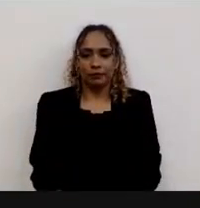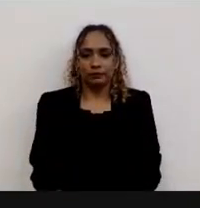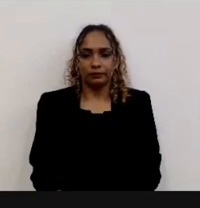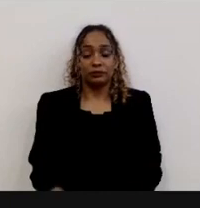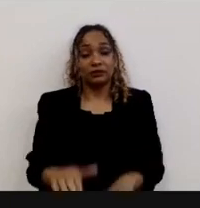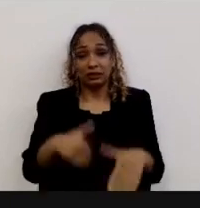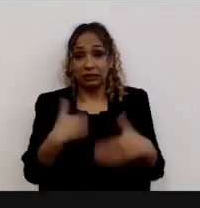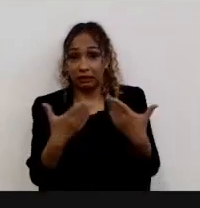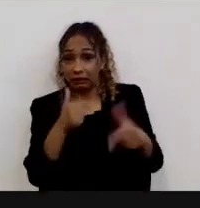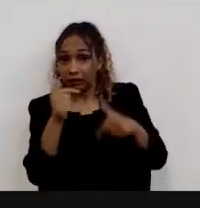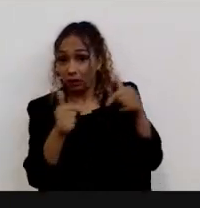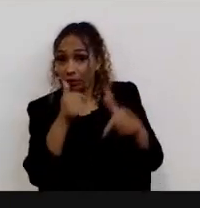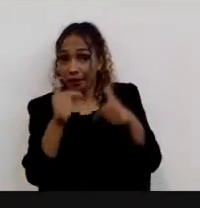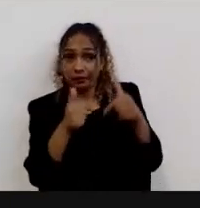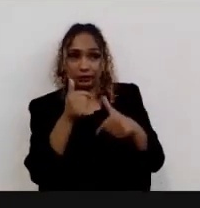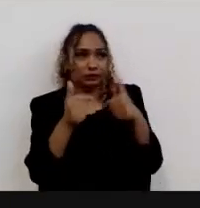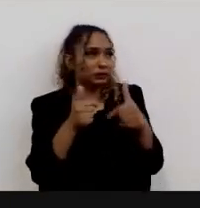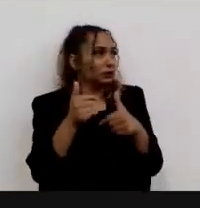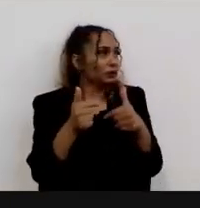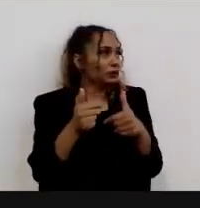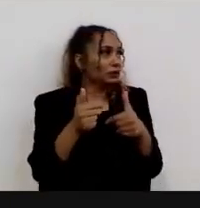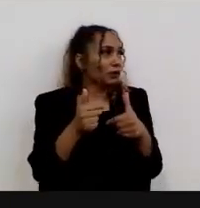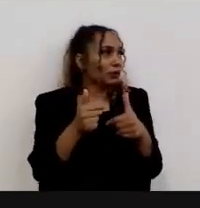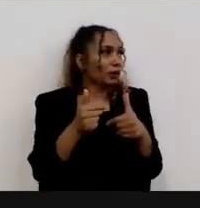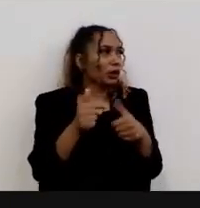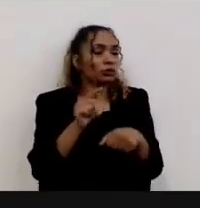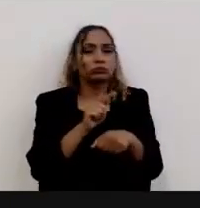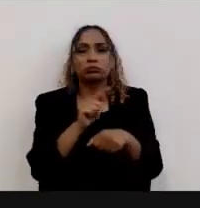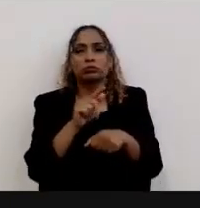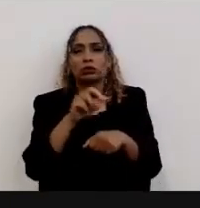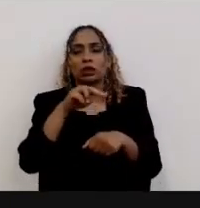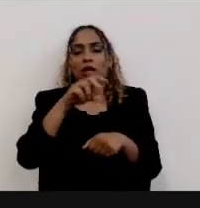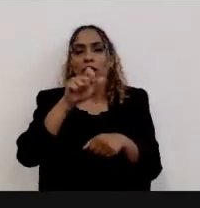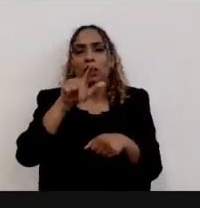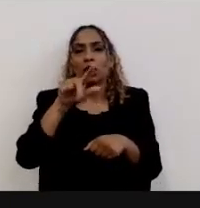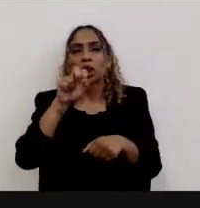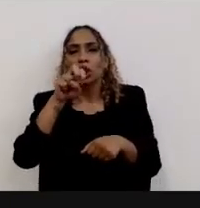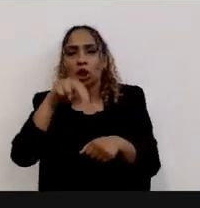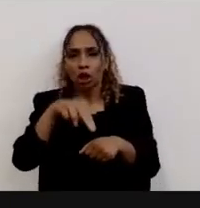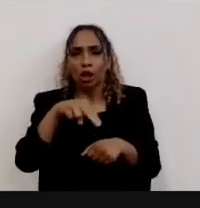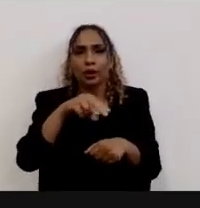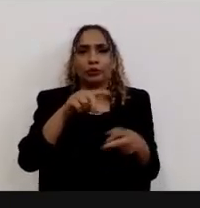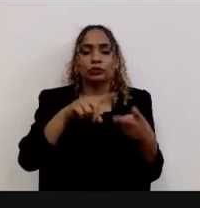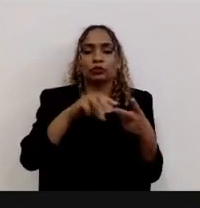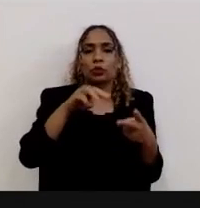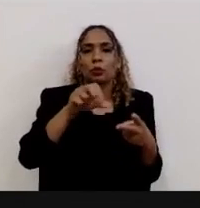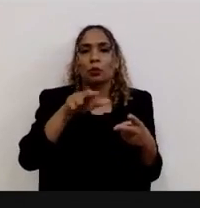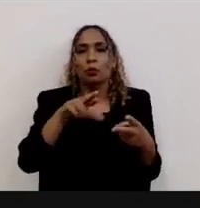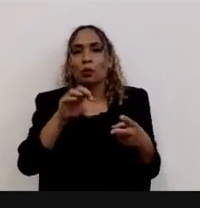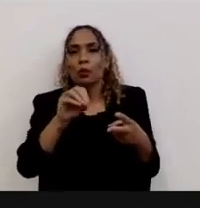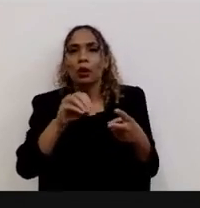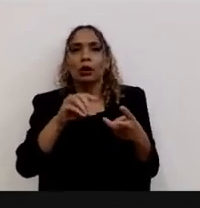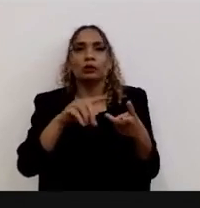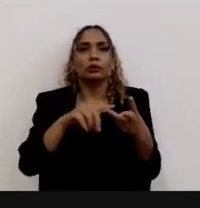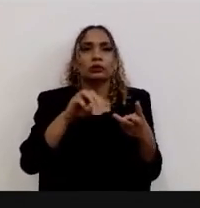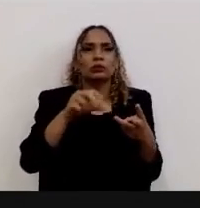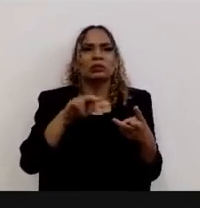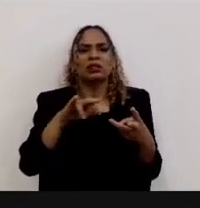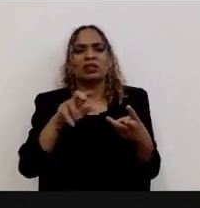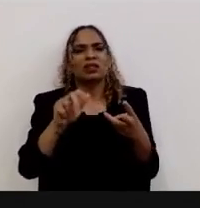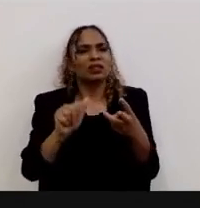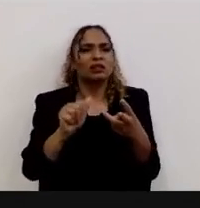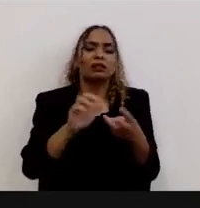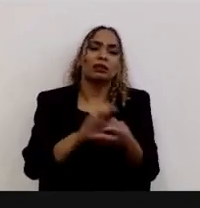Ok, esse trabalho é coautorado, né, por Nelson Gomes dos Santos Filho, Mauro Moura Severino e Maria Alva Guimarães